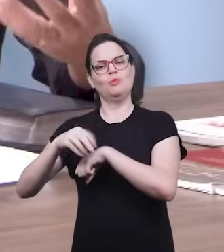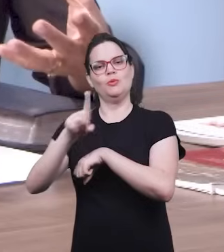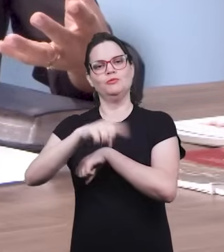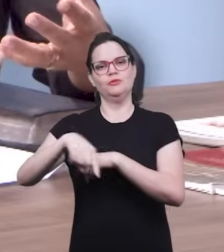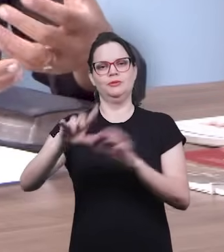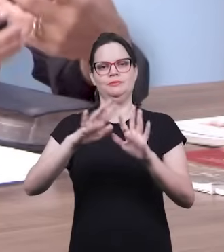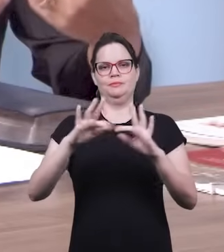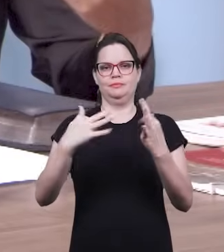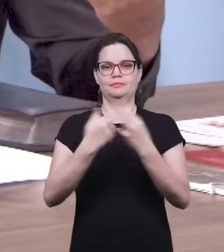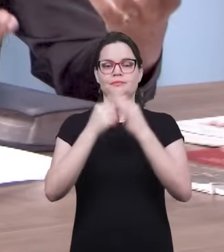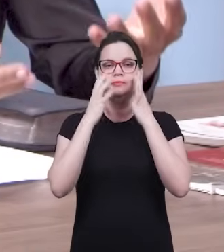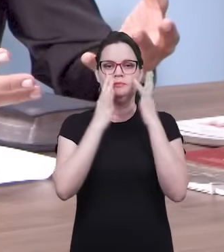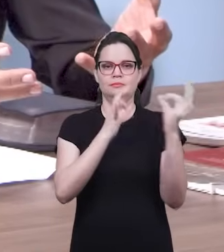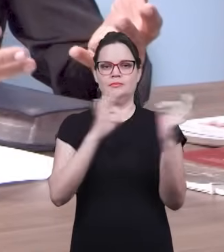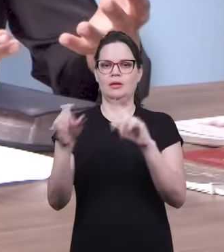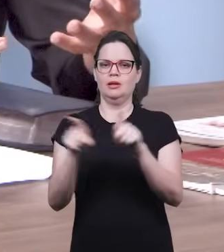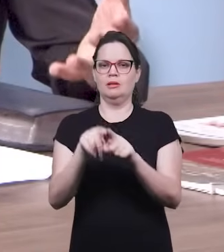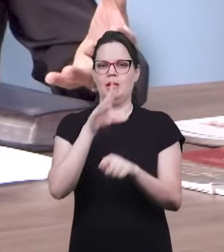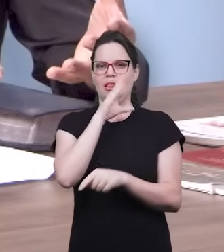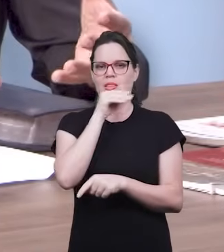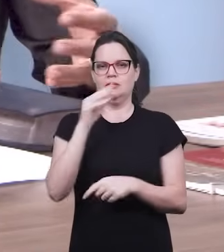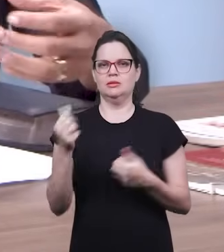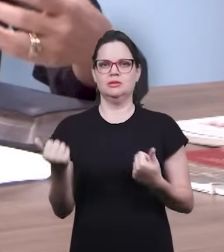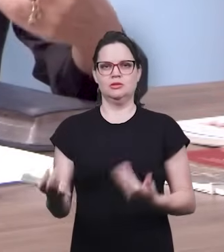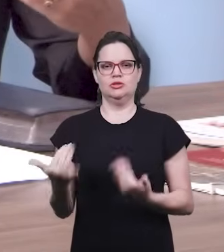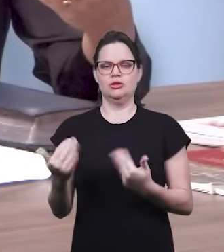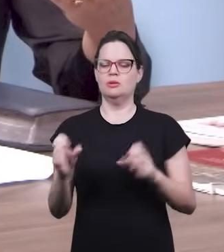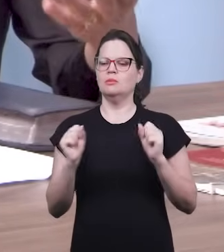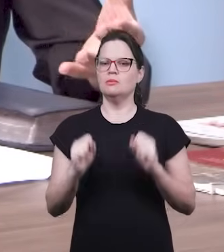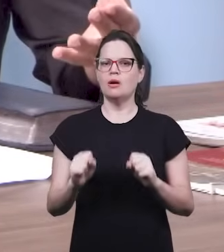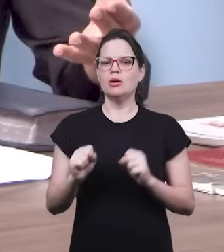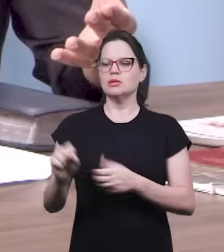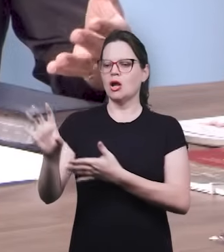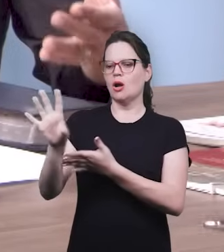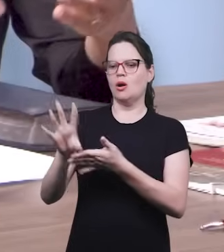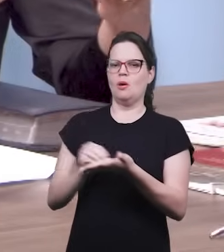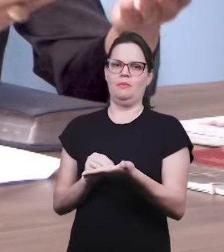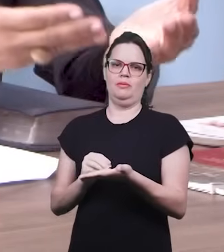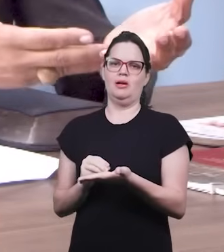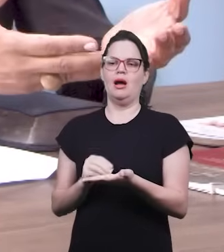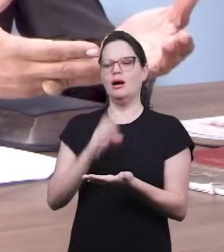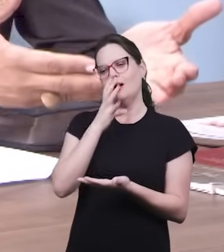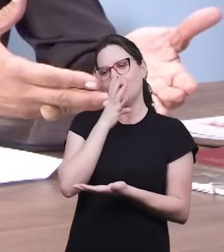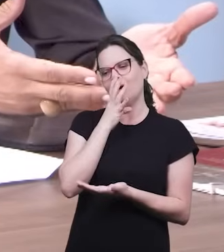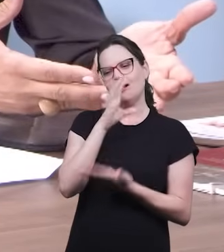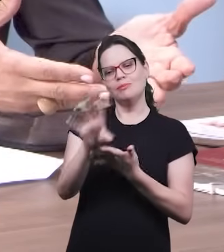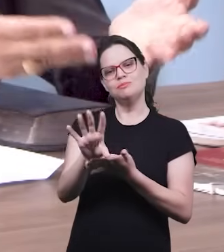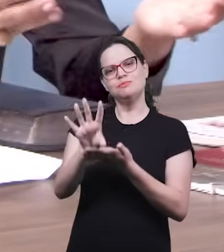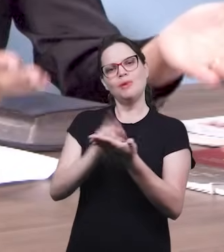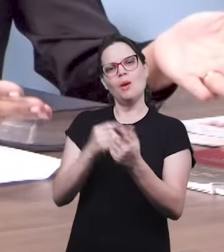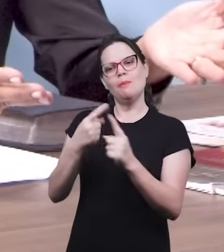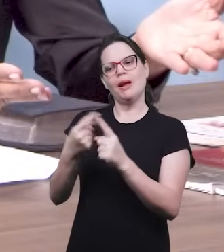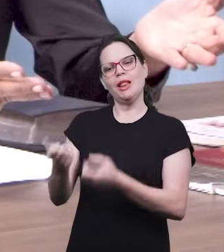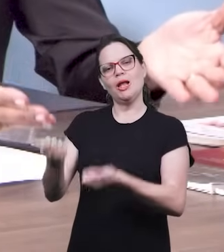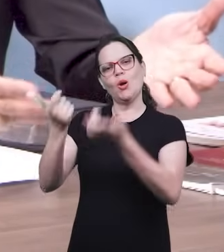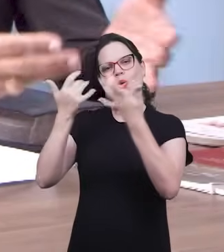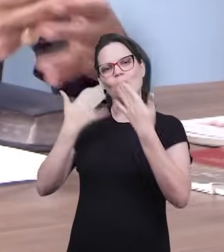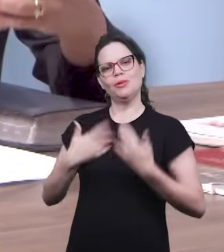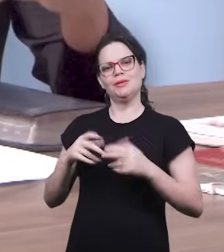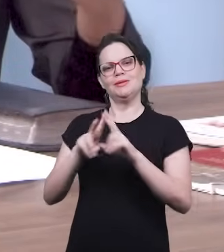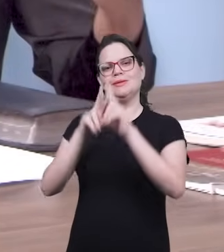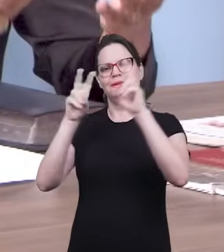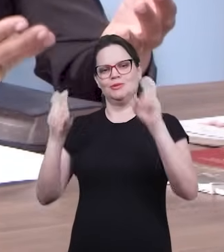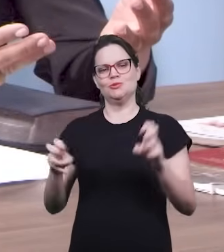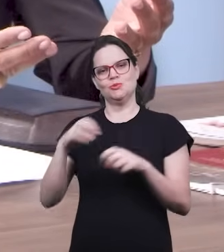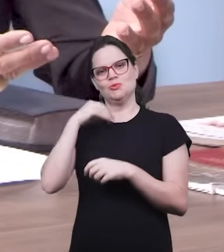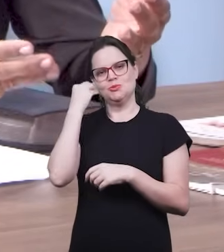as famílias e os nossos adolescentes e jovens possam se inspirar através desse relato do pastor, né,